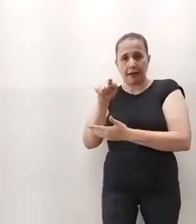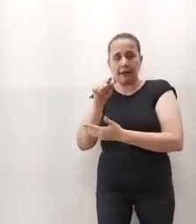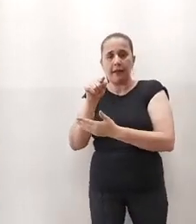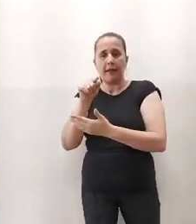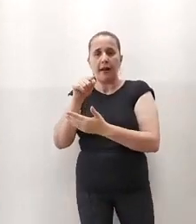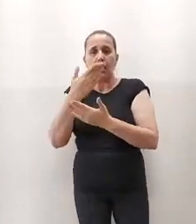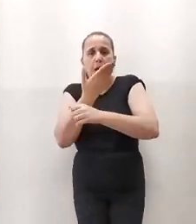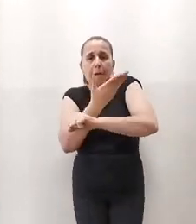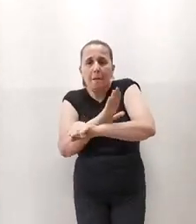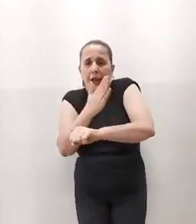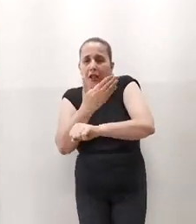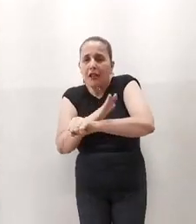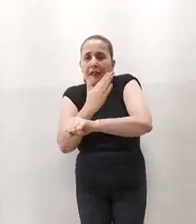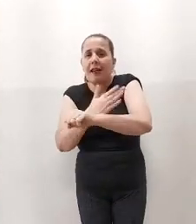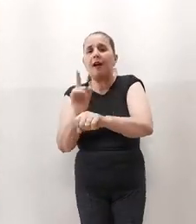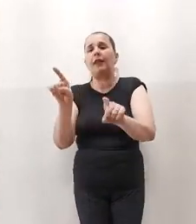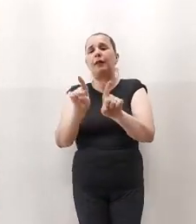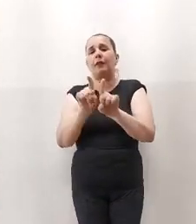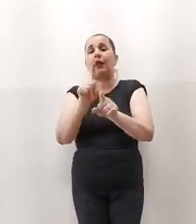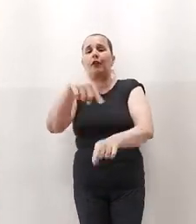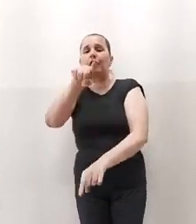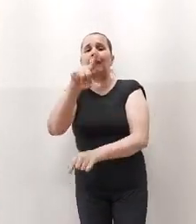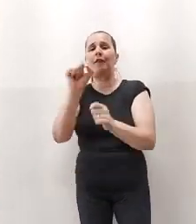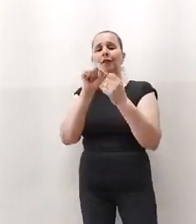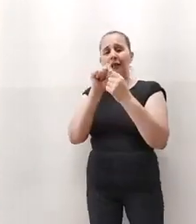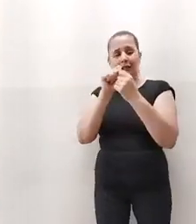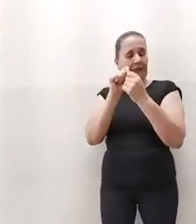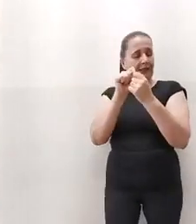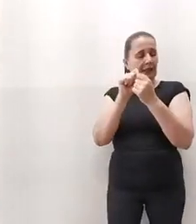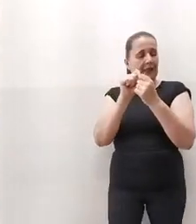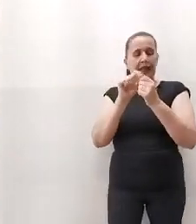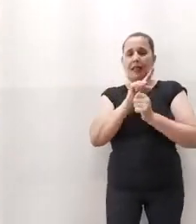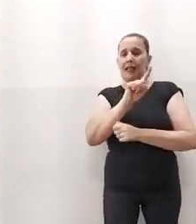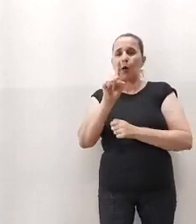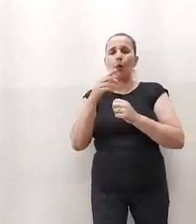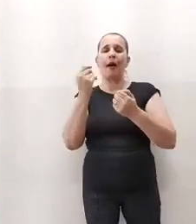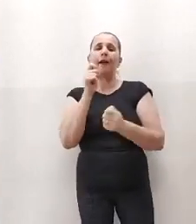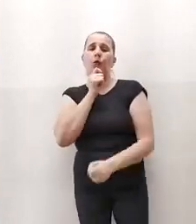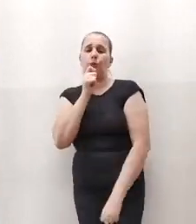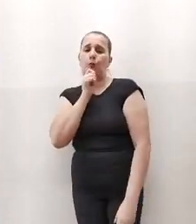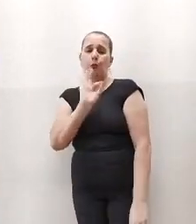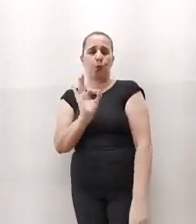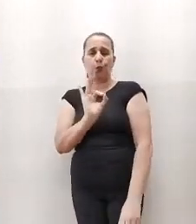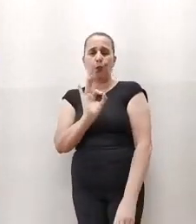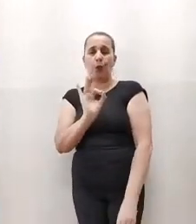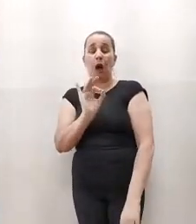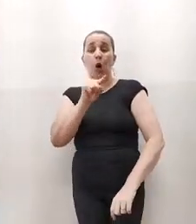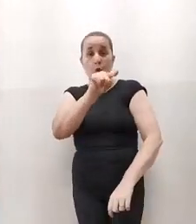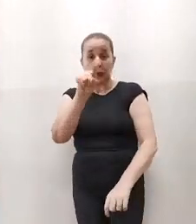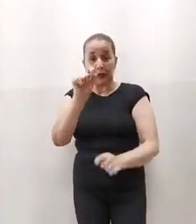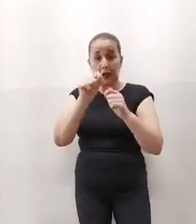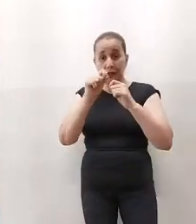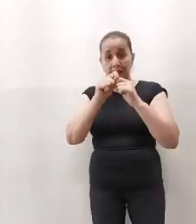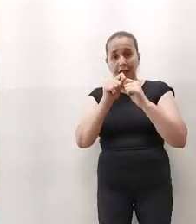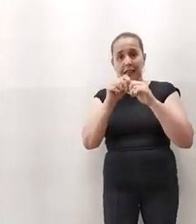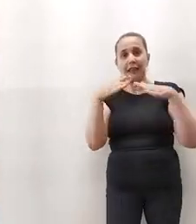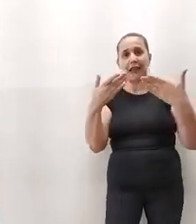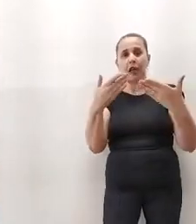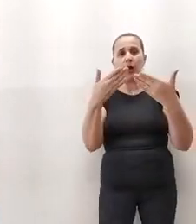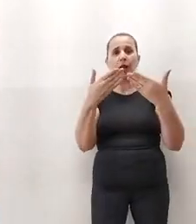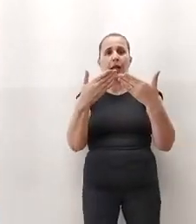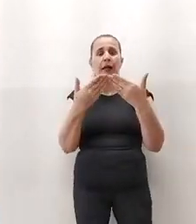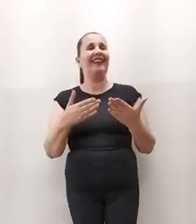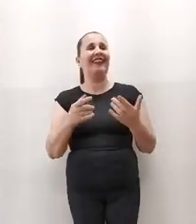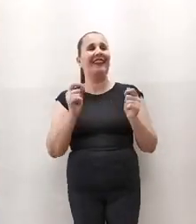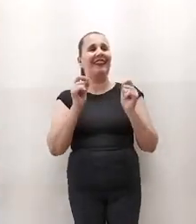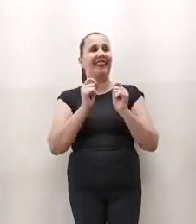ele praticava. O que você faz não é aleatório, irmãos. O que você faz, há algo por